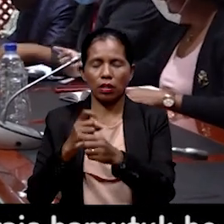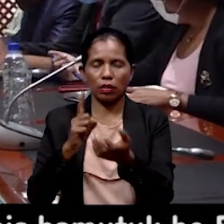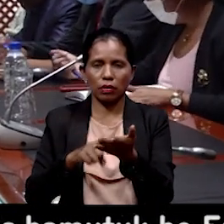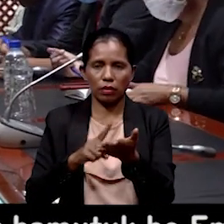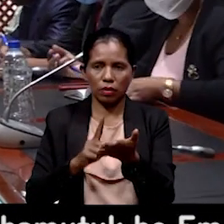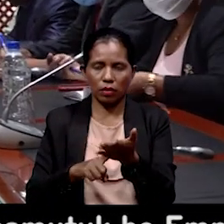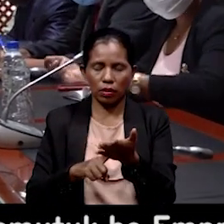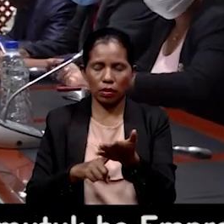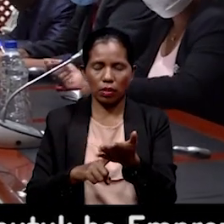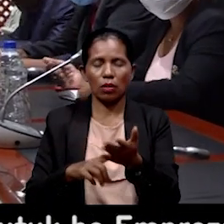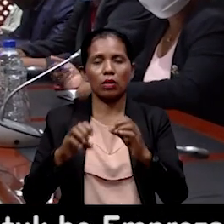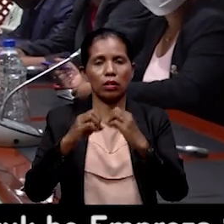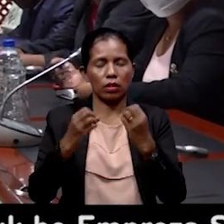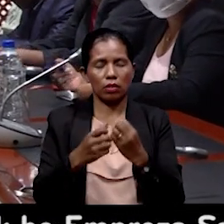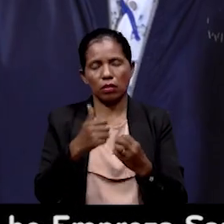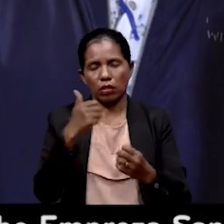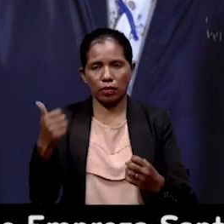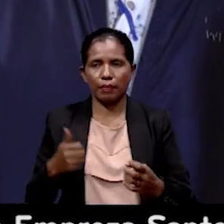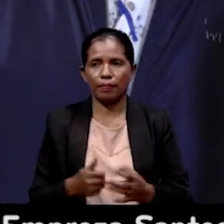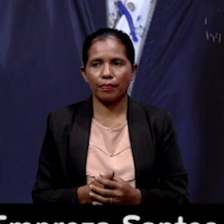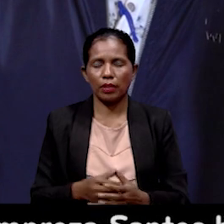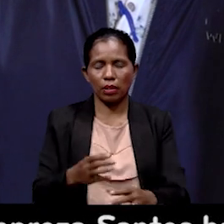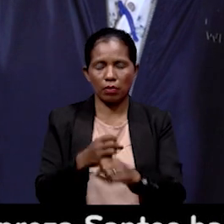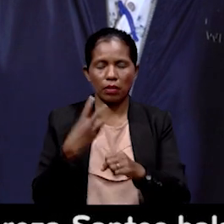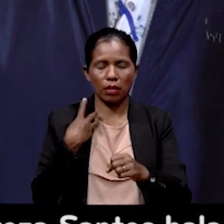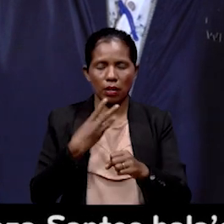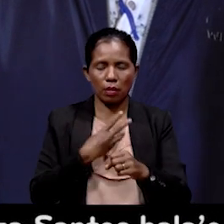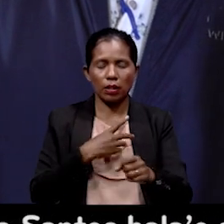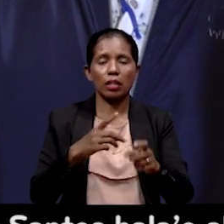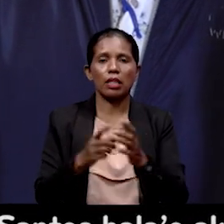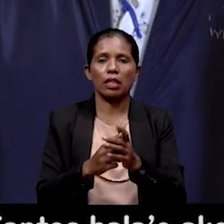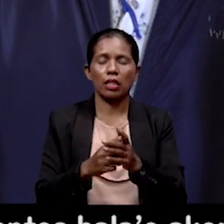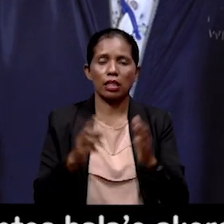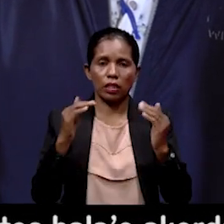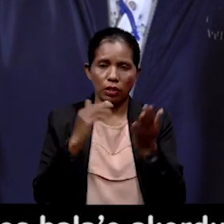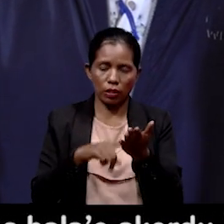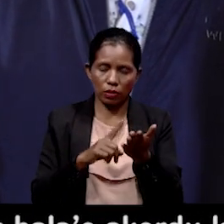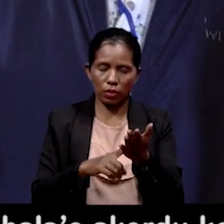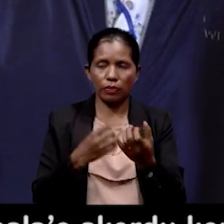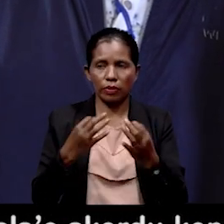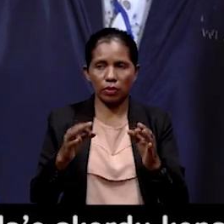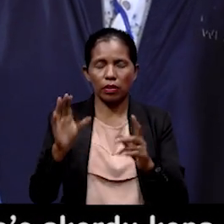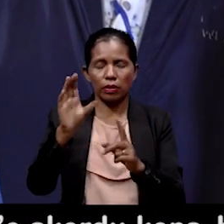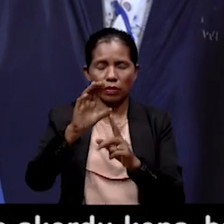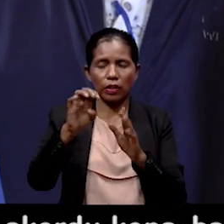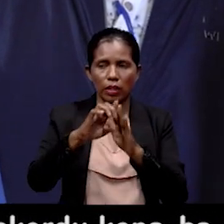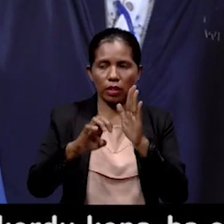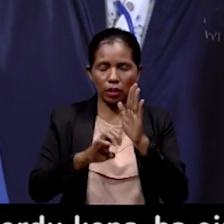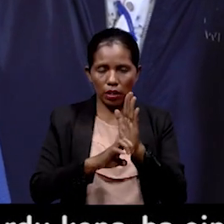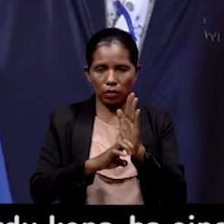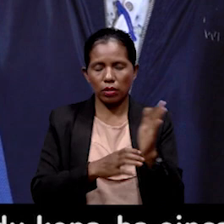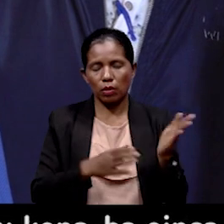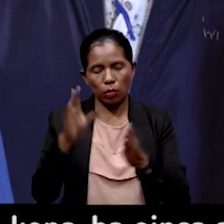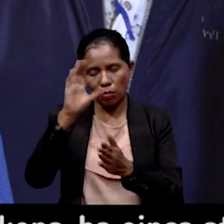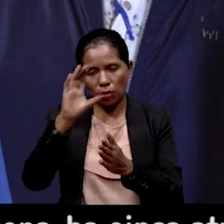órgão competente selou. O chefe de Estado, sim, é a minha lamentação, né? Depois, o chefe de Estado, sei,